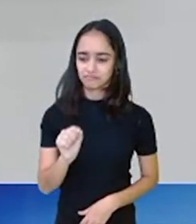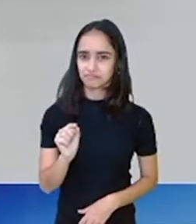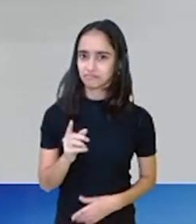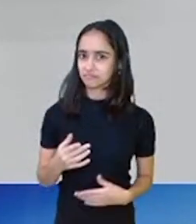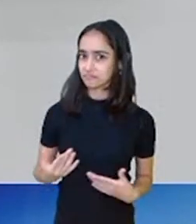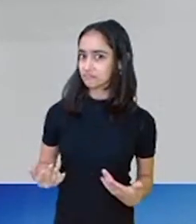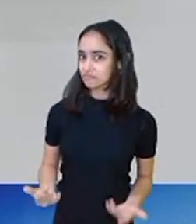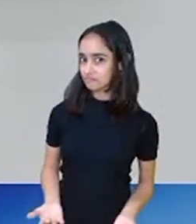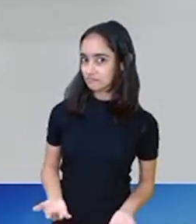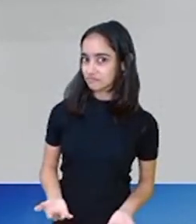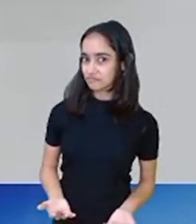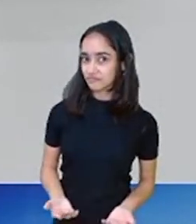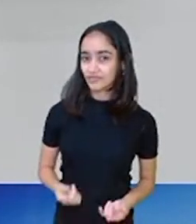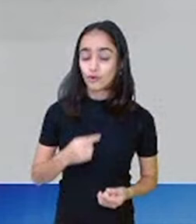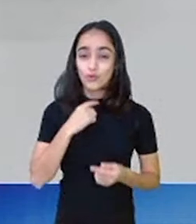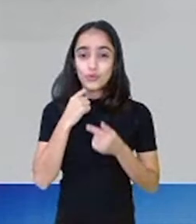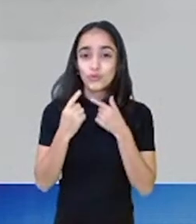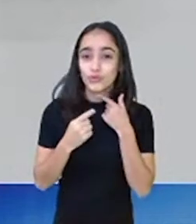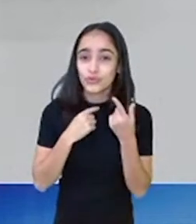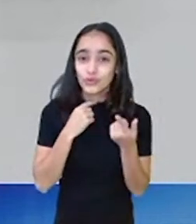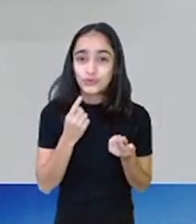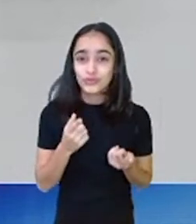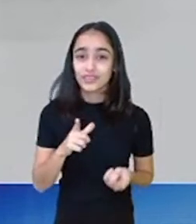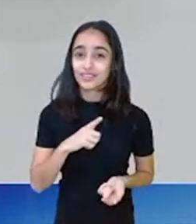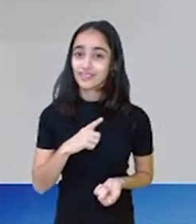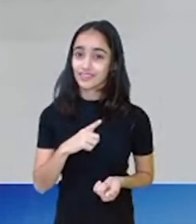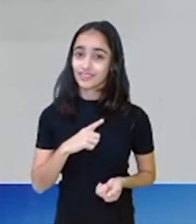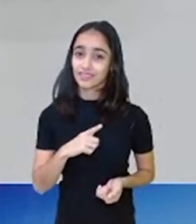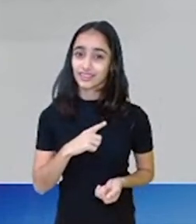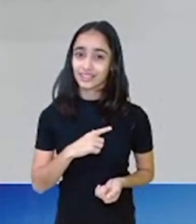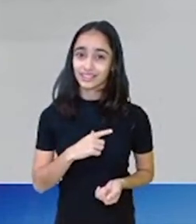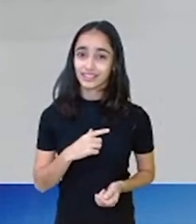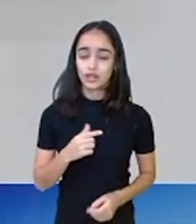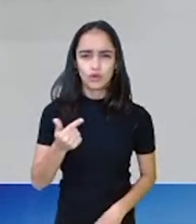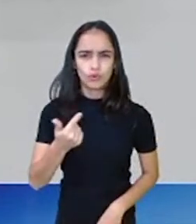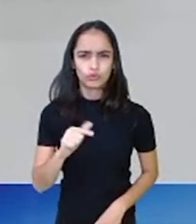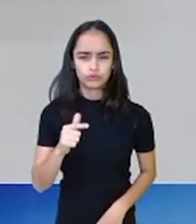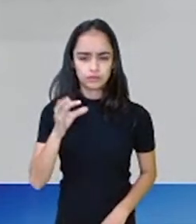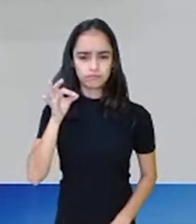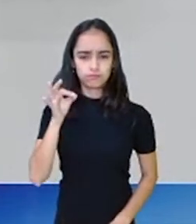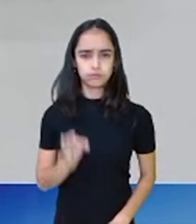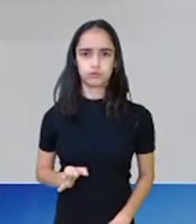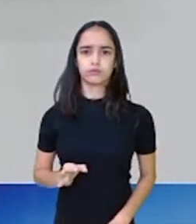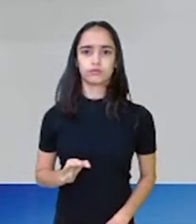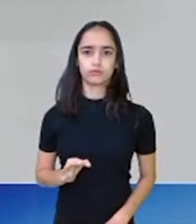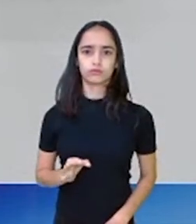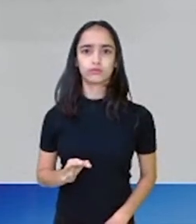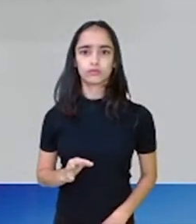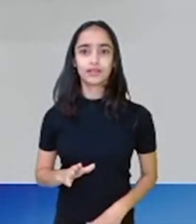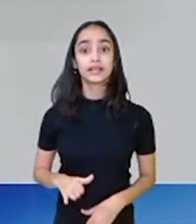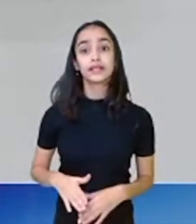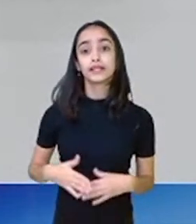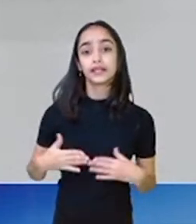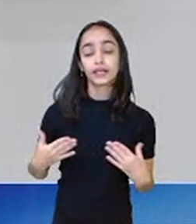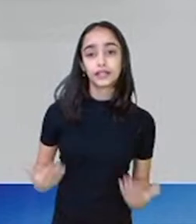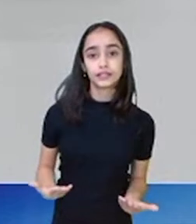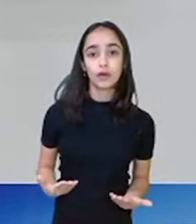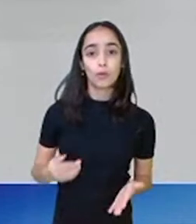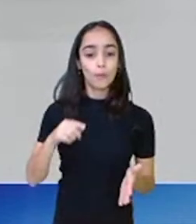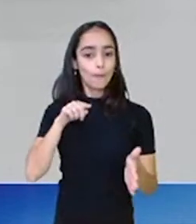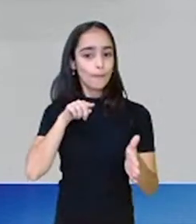tenho uma dúvida, eu não tenho certeza do que estou afirmando. Então, eu faço essa indagação, eu faço